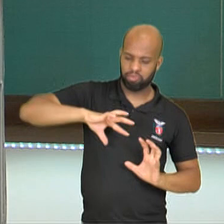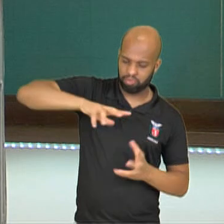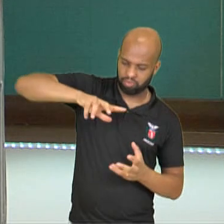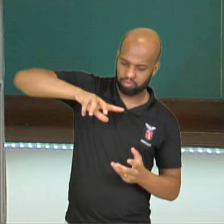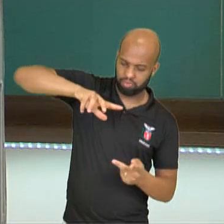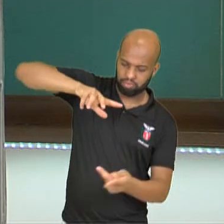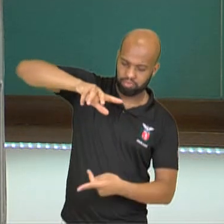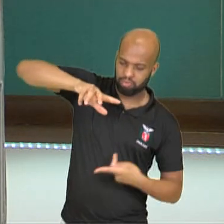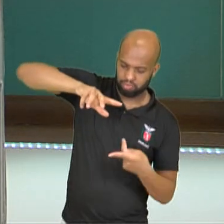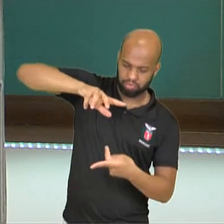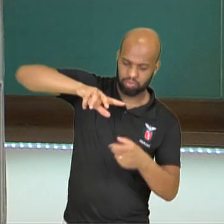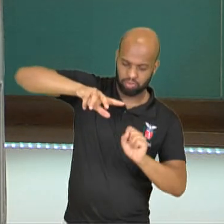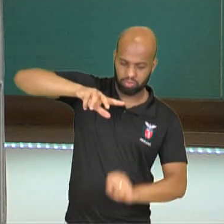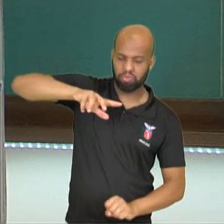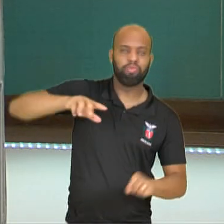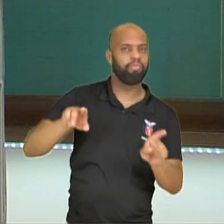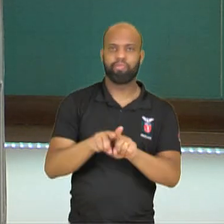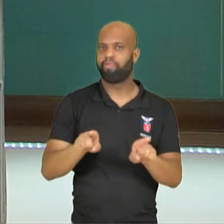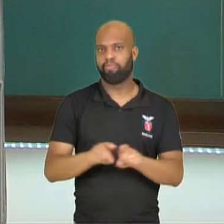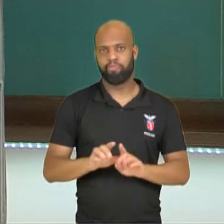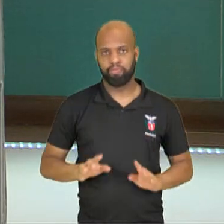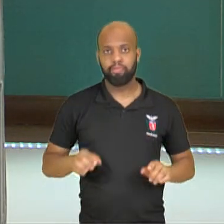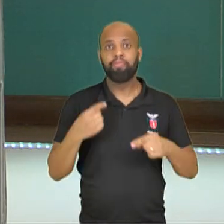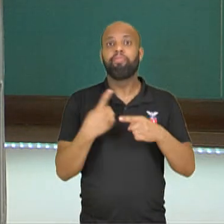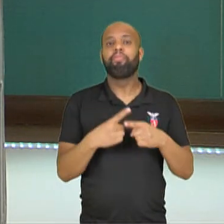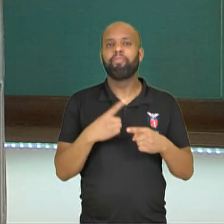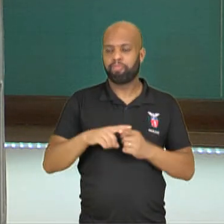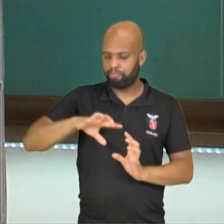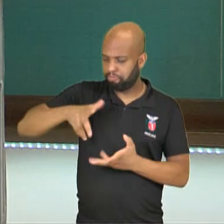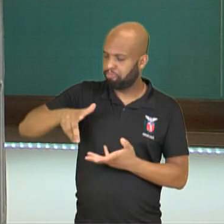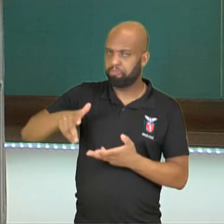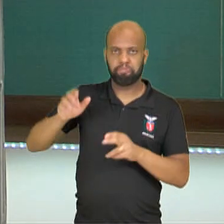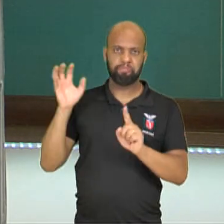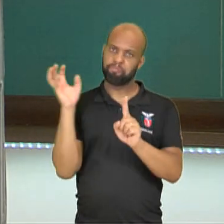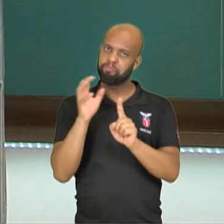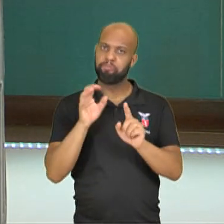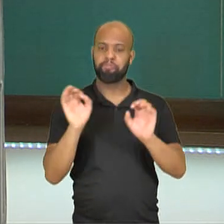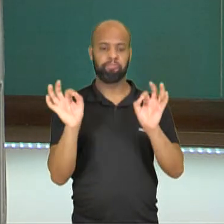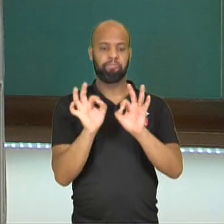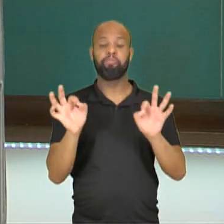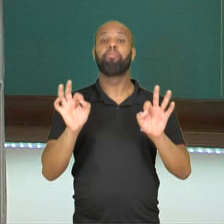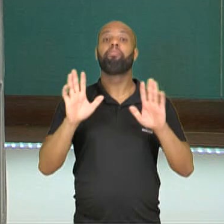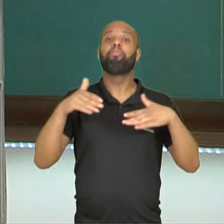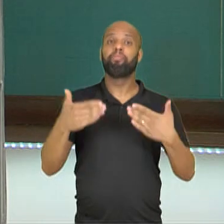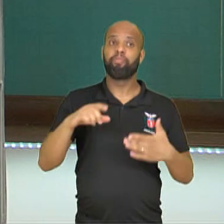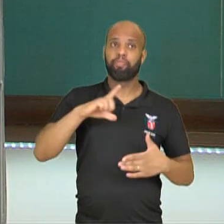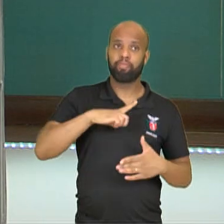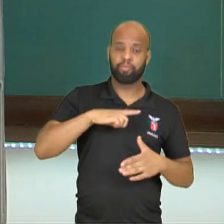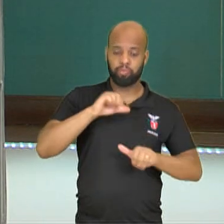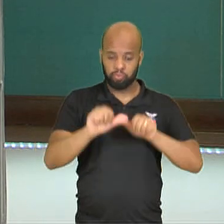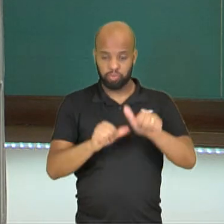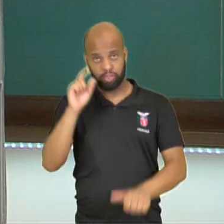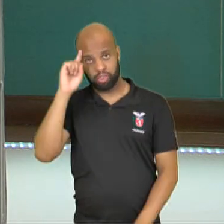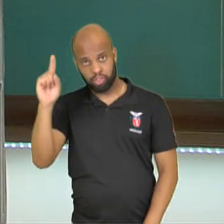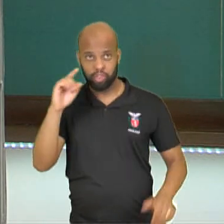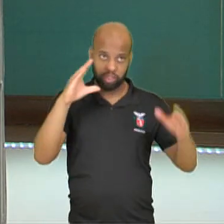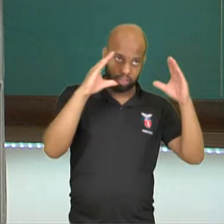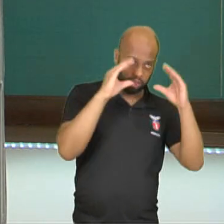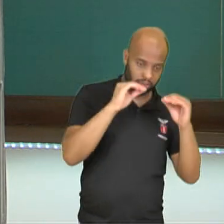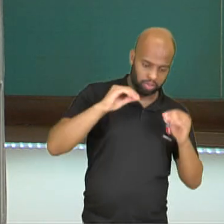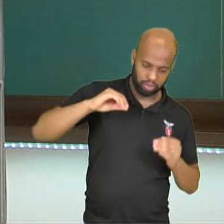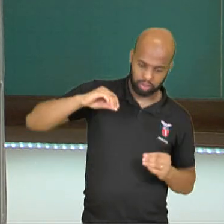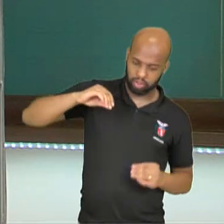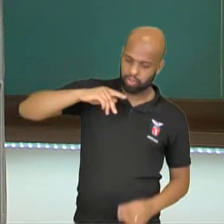Sul. Isso também não ocorrerá em função do movimento de rotação. Para que haja a transição entre dias e noites nas